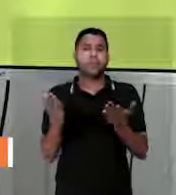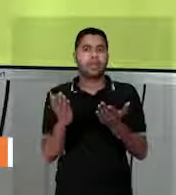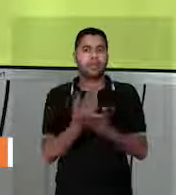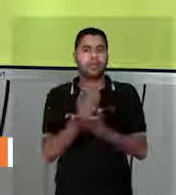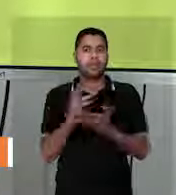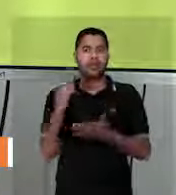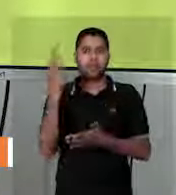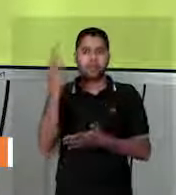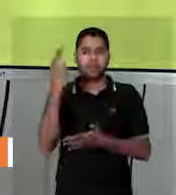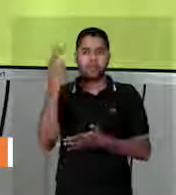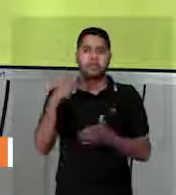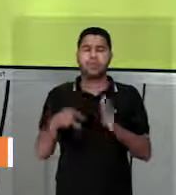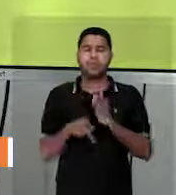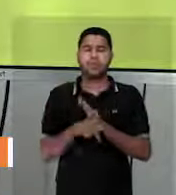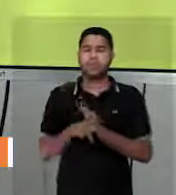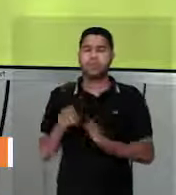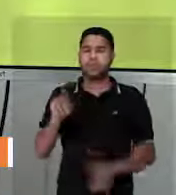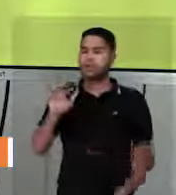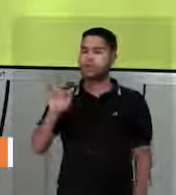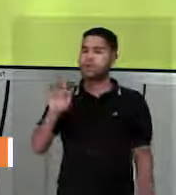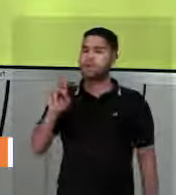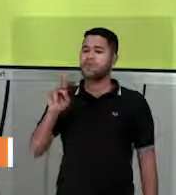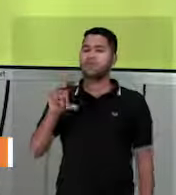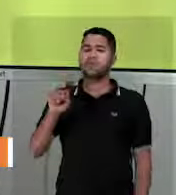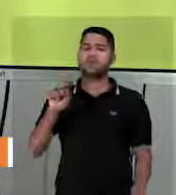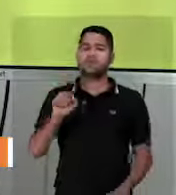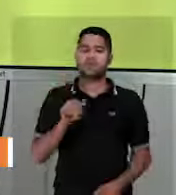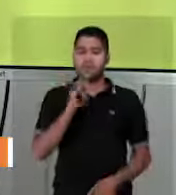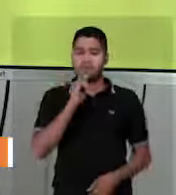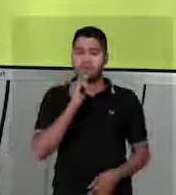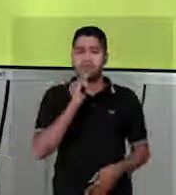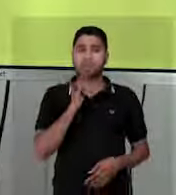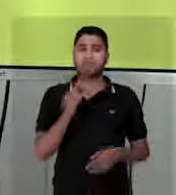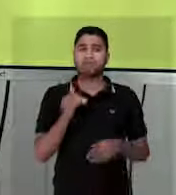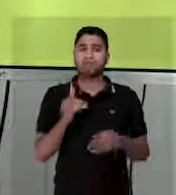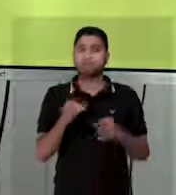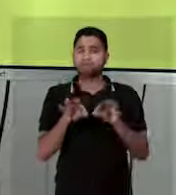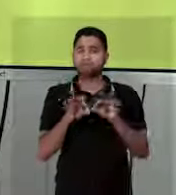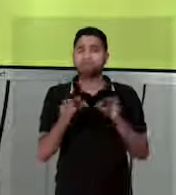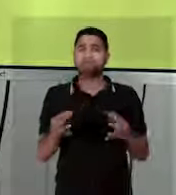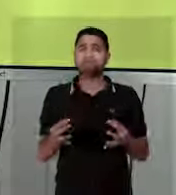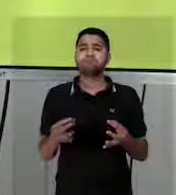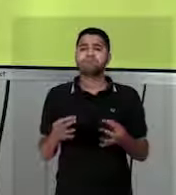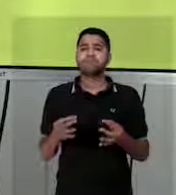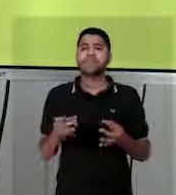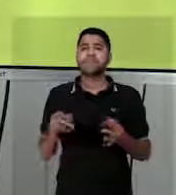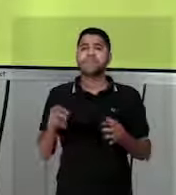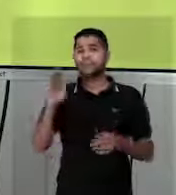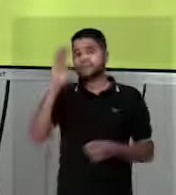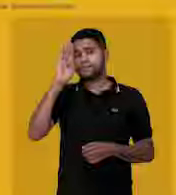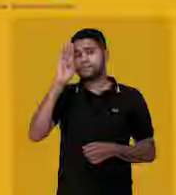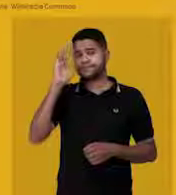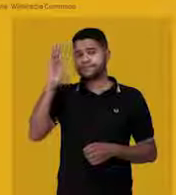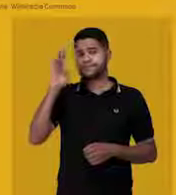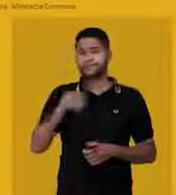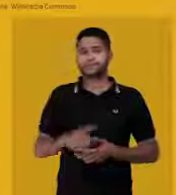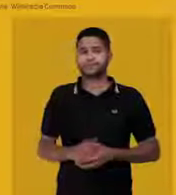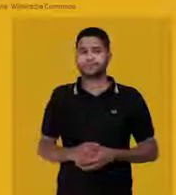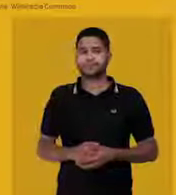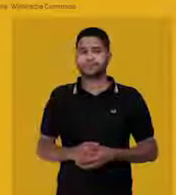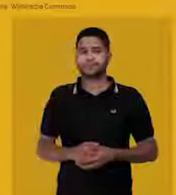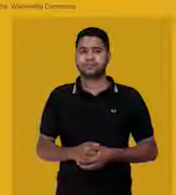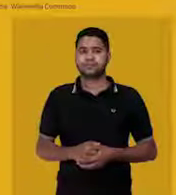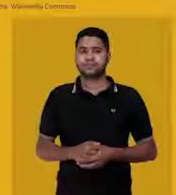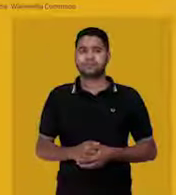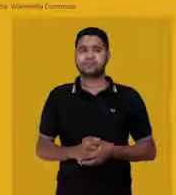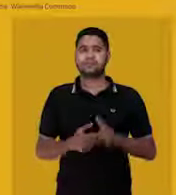as doenças causadas por fungos. As superficiais são os fungos que atacam principalmente as partes